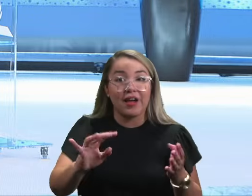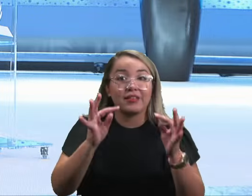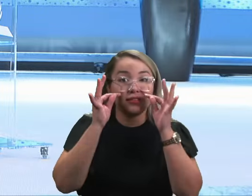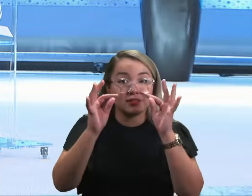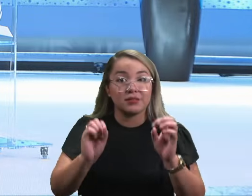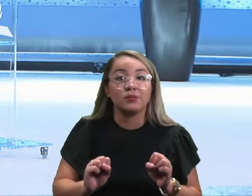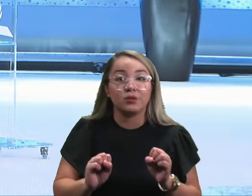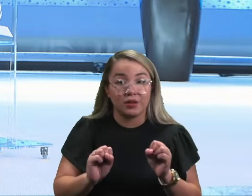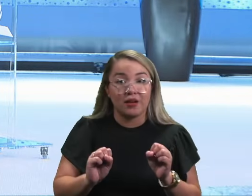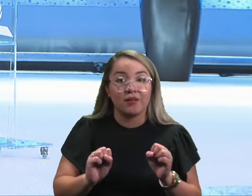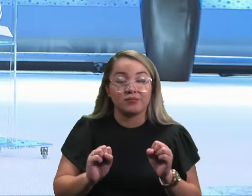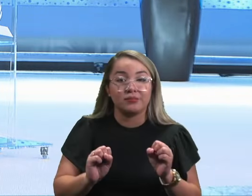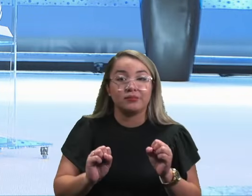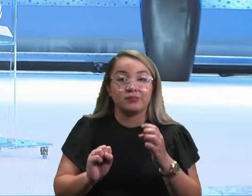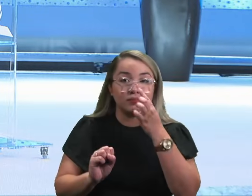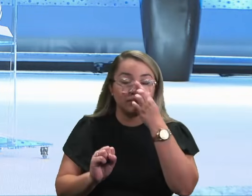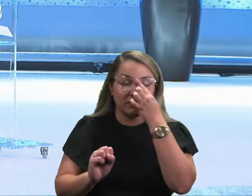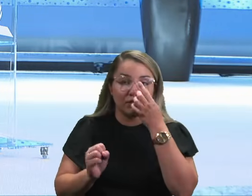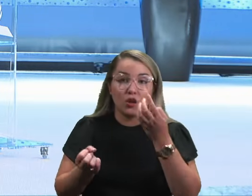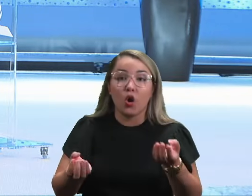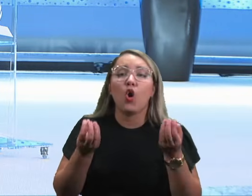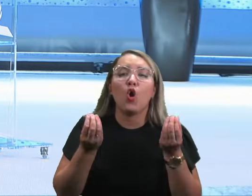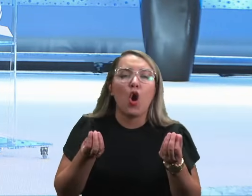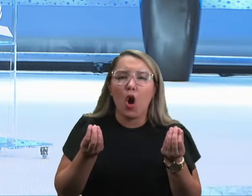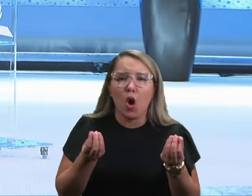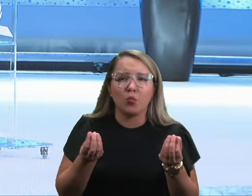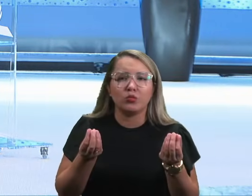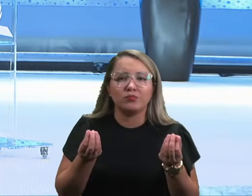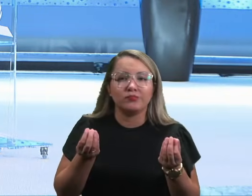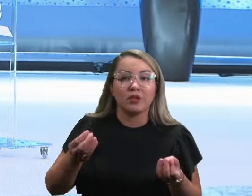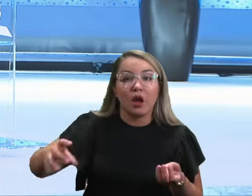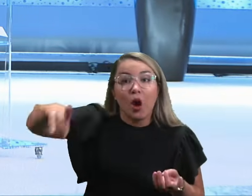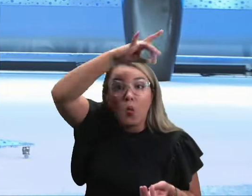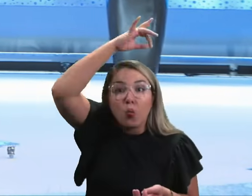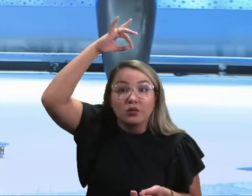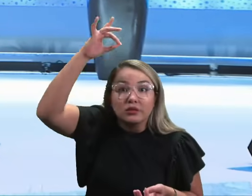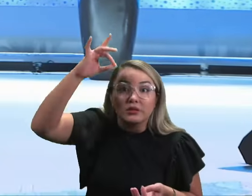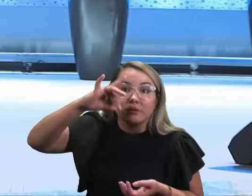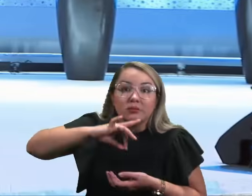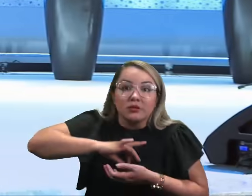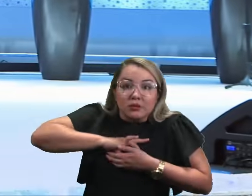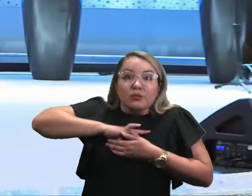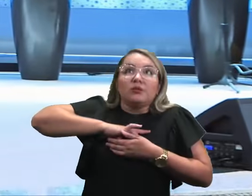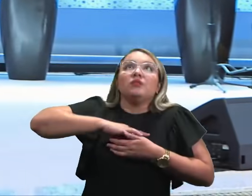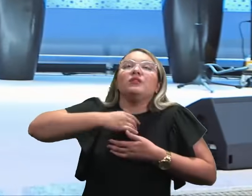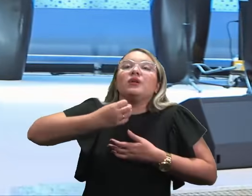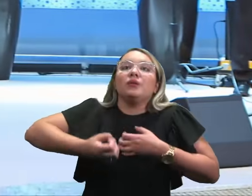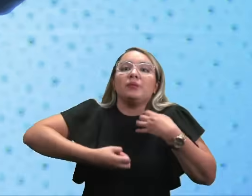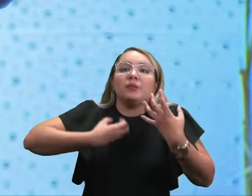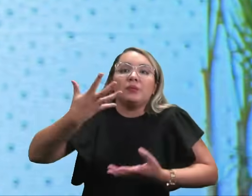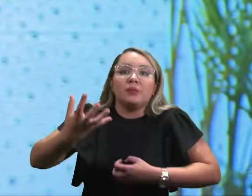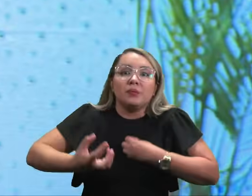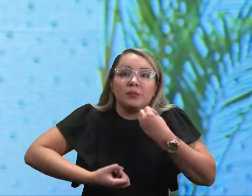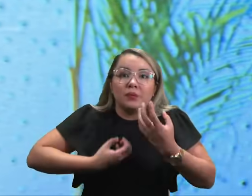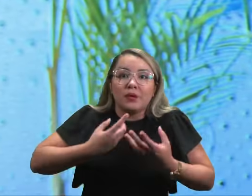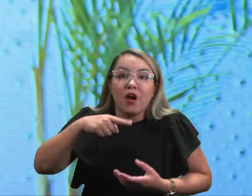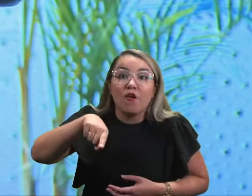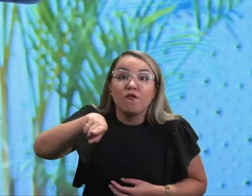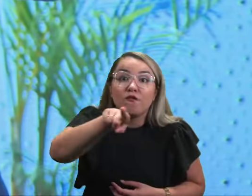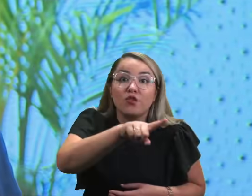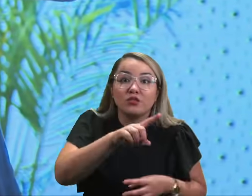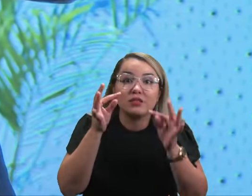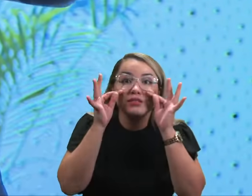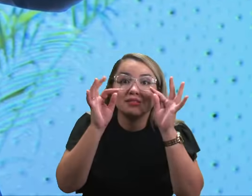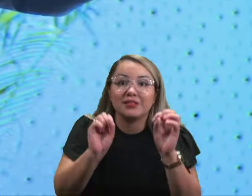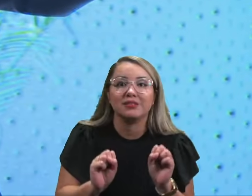através do Espírito que vai habitar em vocês. Vocês vão ser